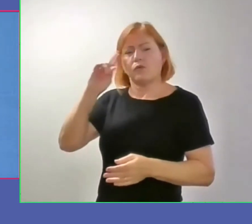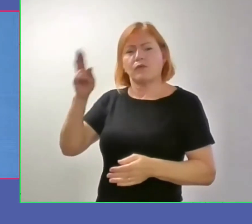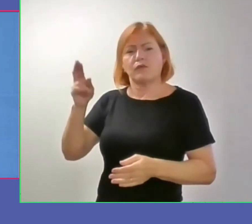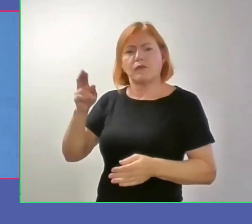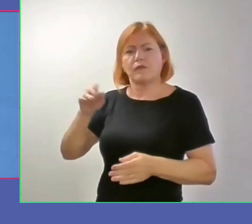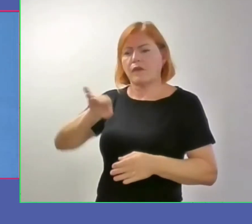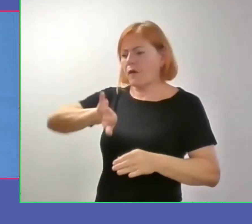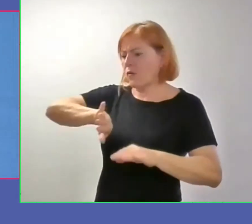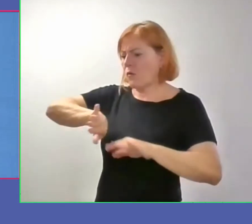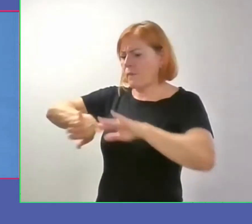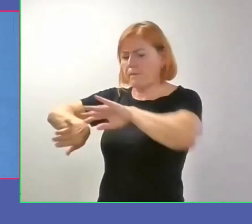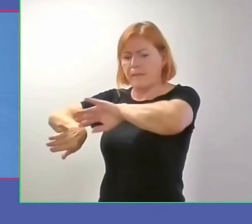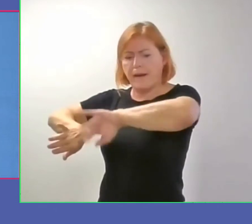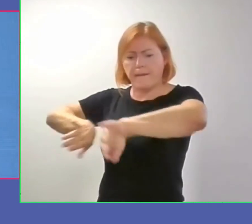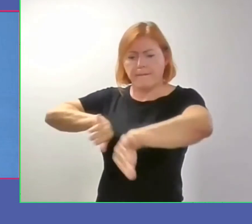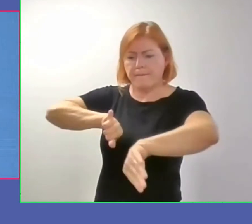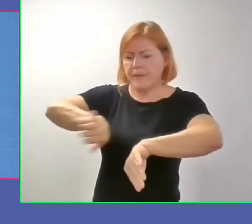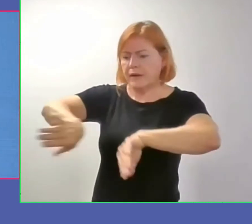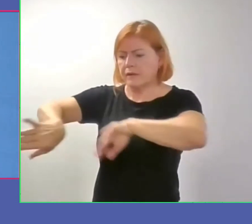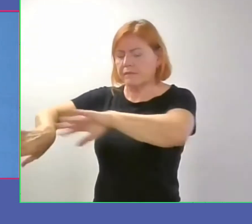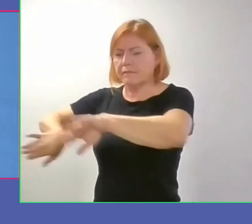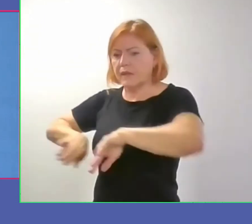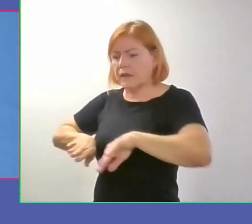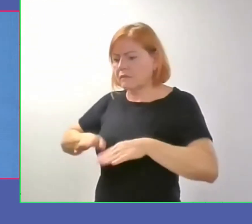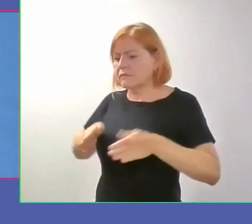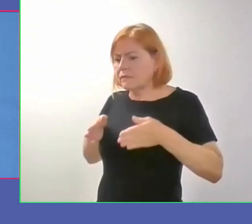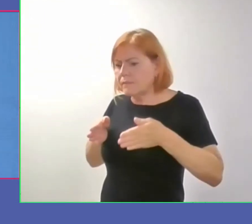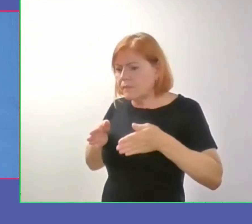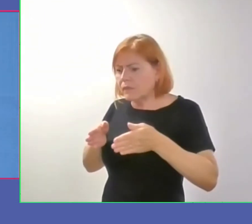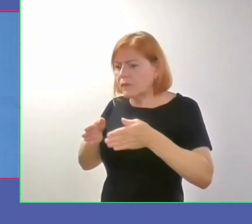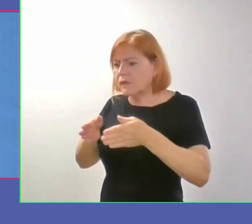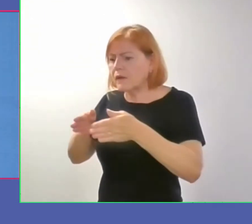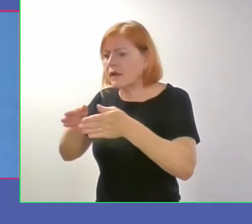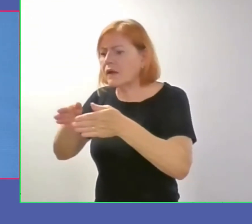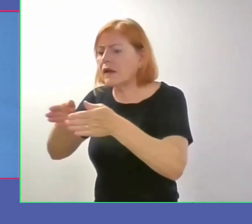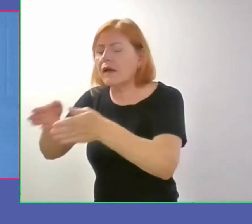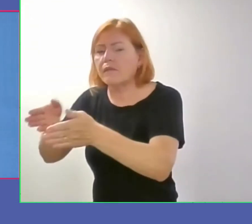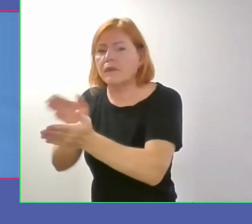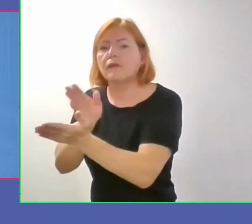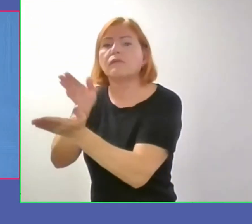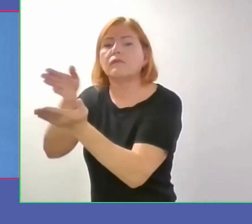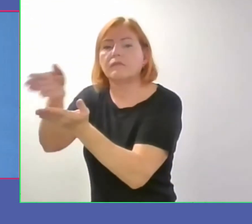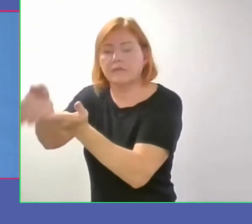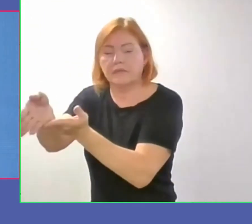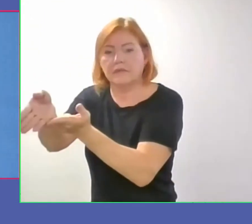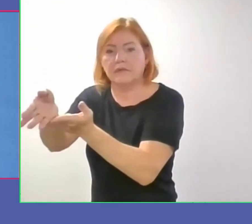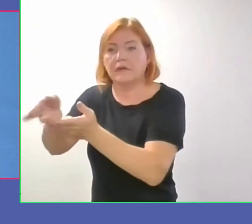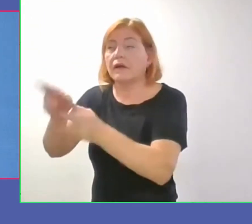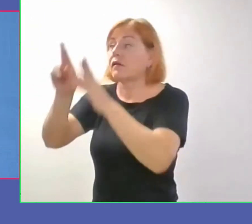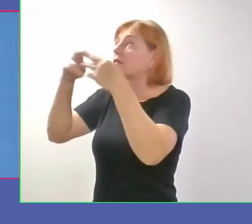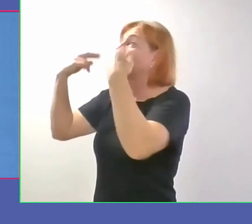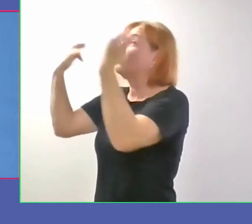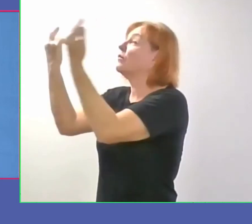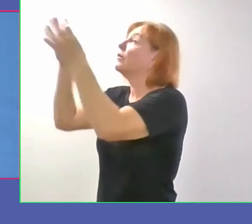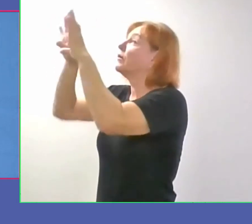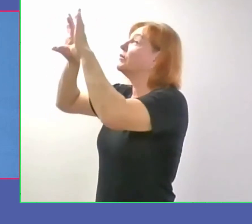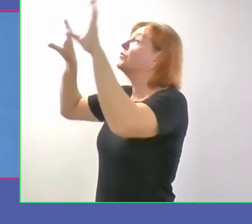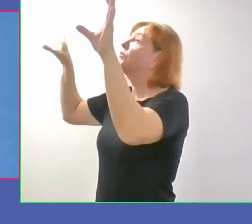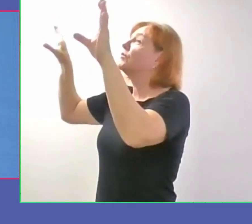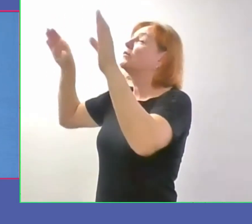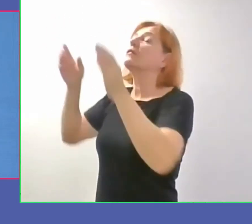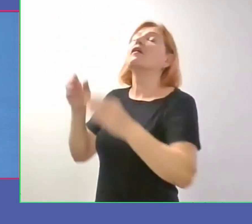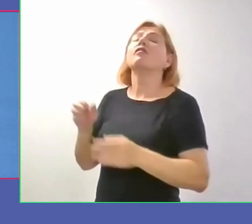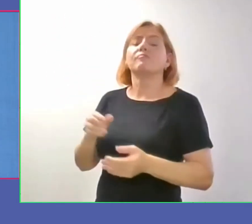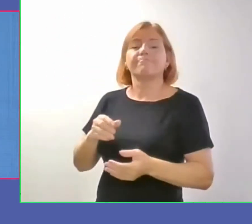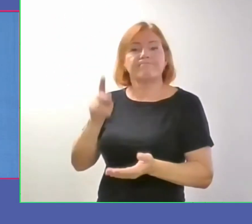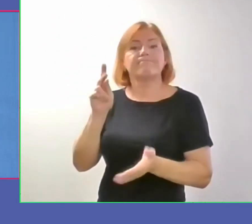o caminho. Irmãos, o reino dos céus é o caminho. É o caminho. Porquanto assim